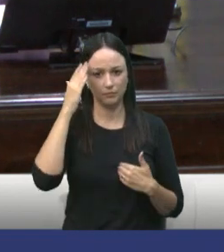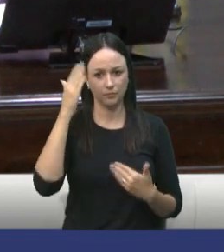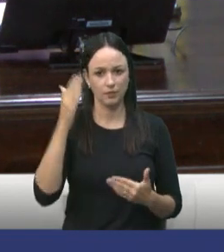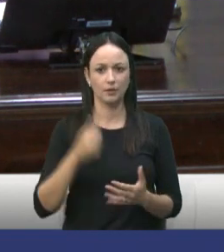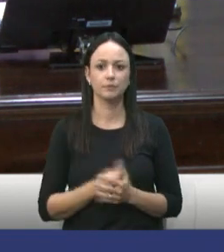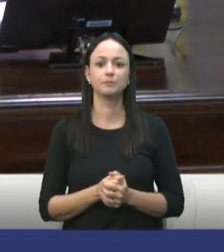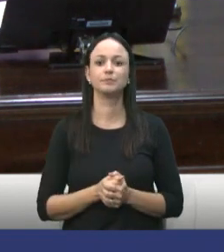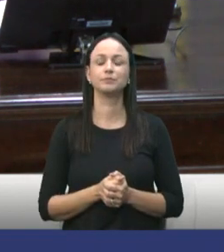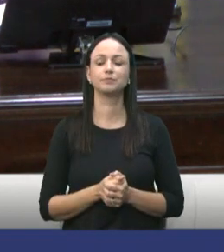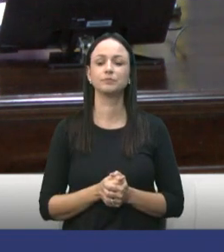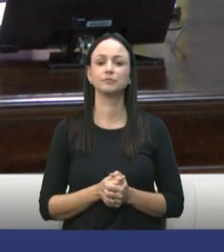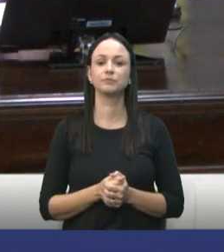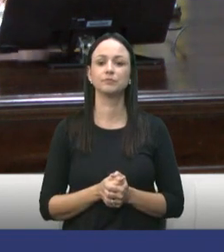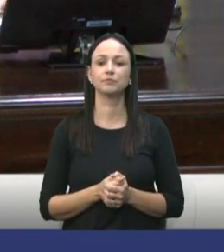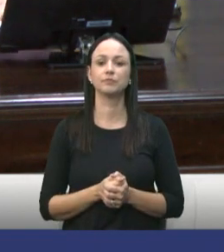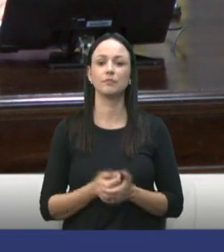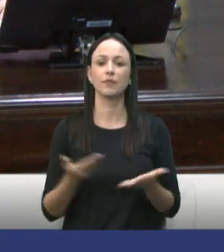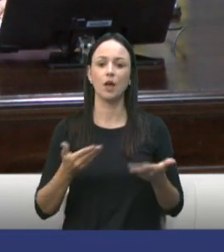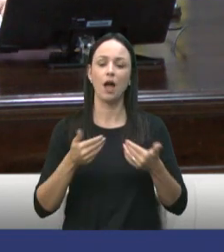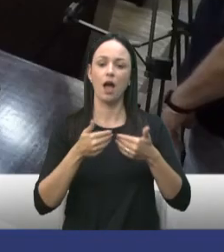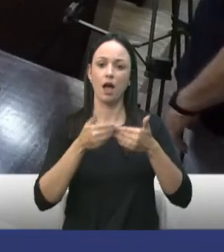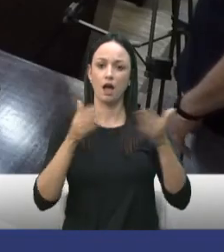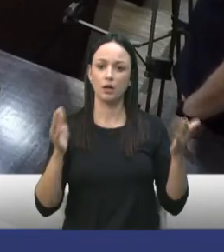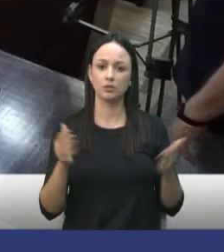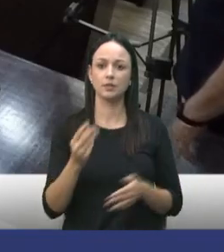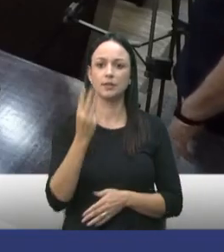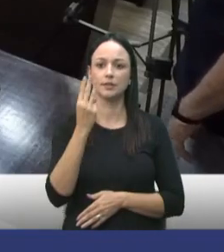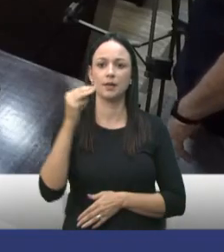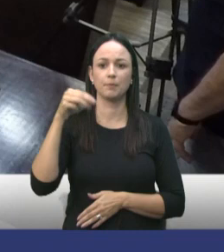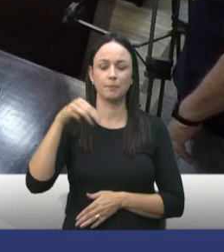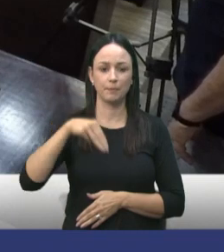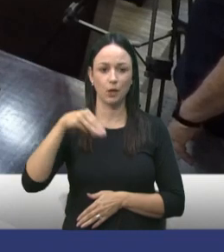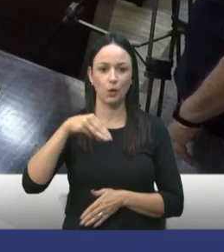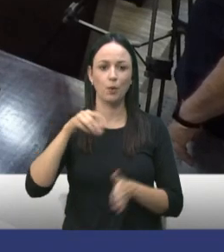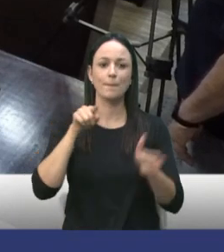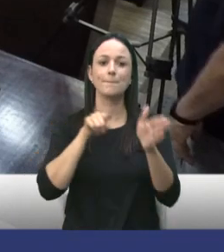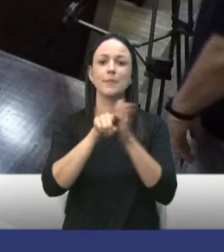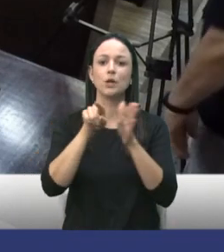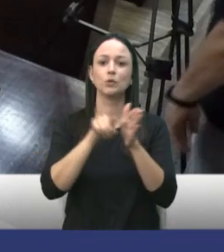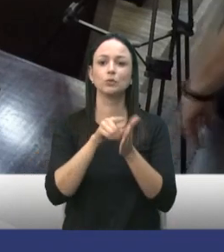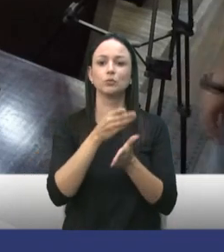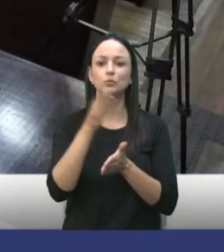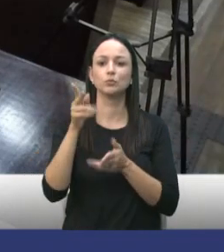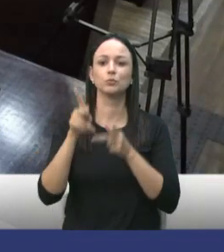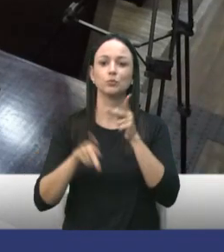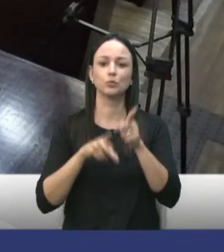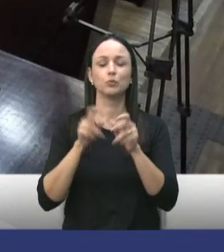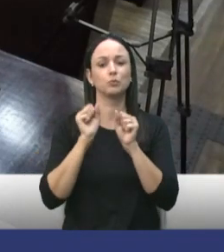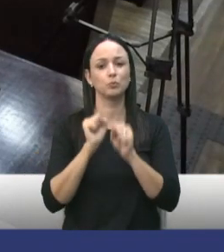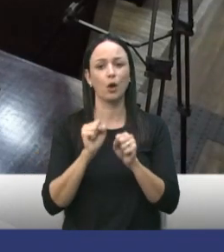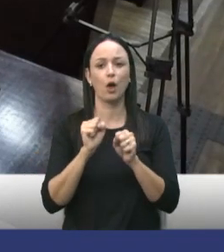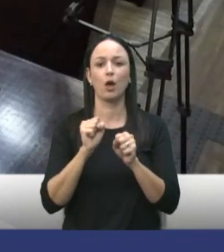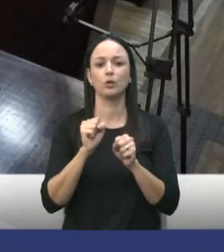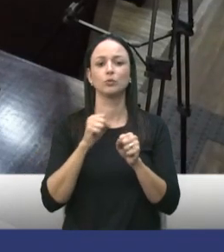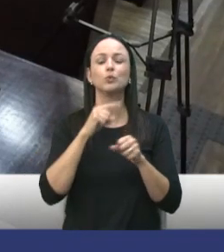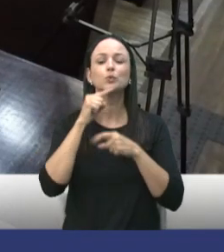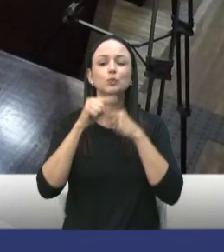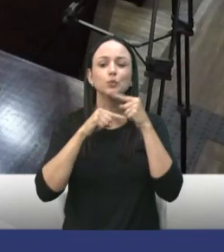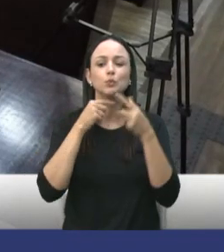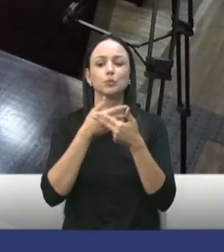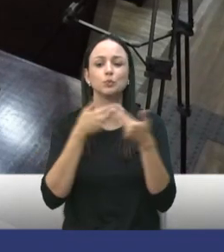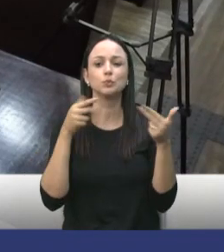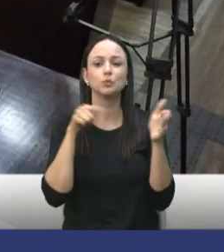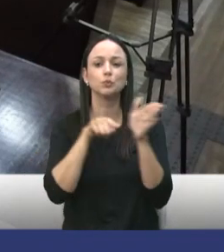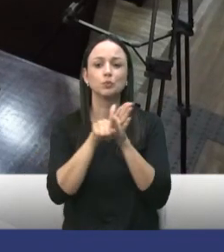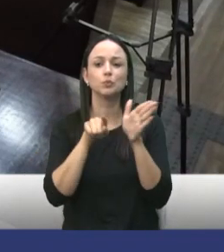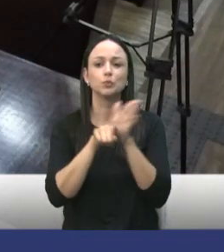Certo, vereador. Agora a gente abre para 3 minutos para pergunta ao pessoal do plenário. Aí, se tiver alguma dúvida, alguma questão,